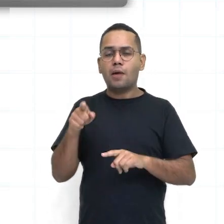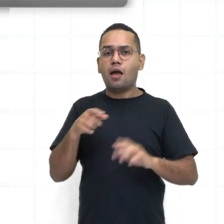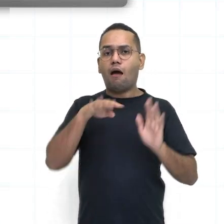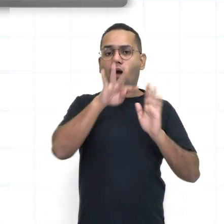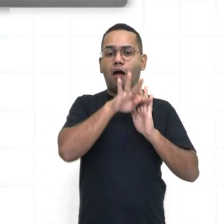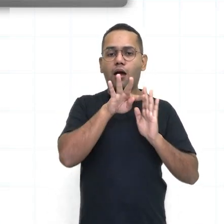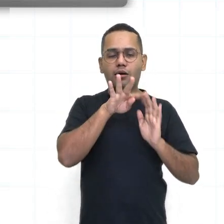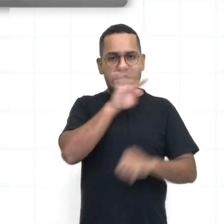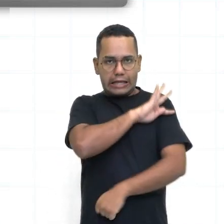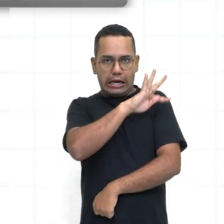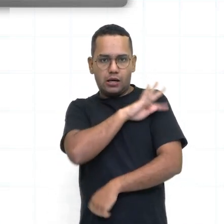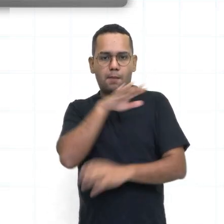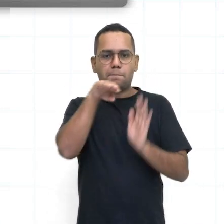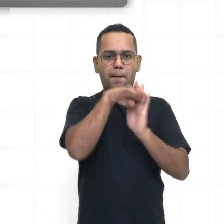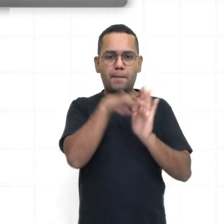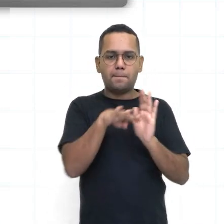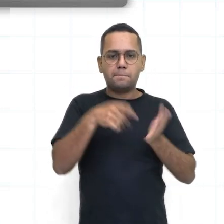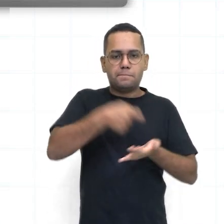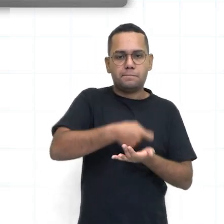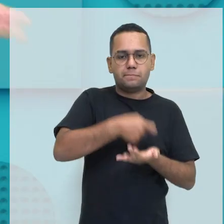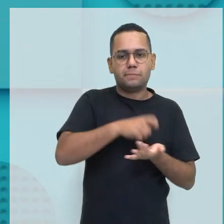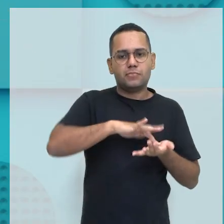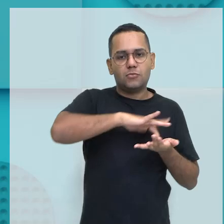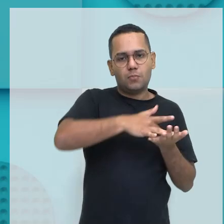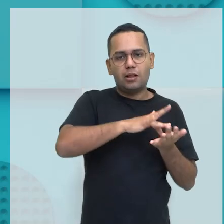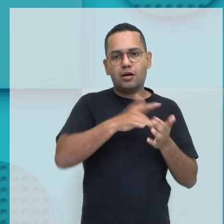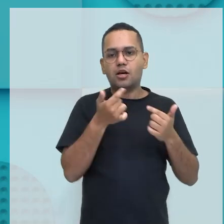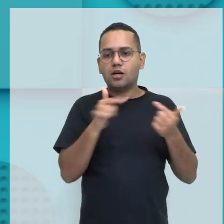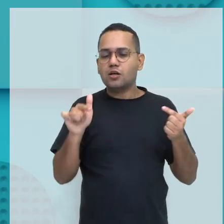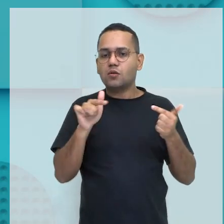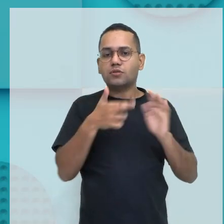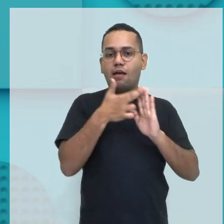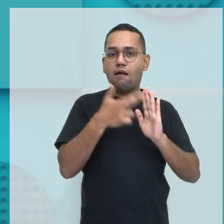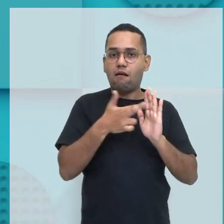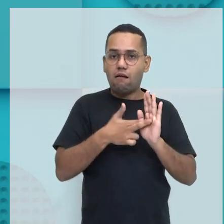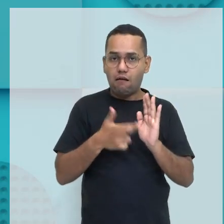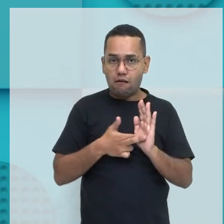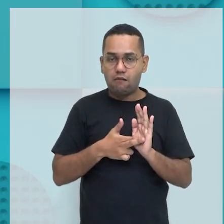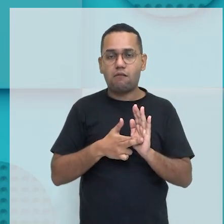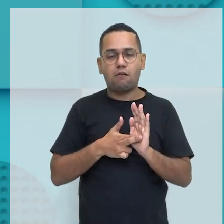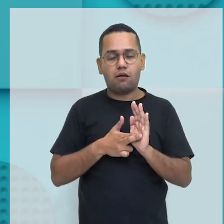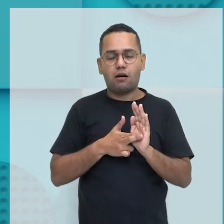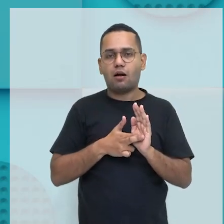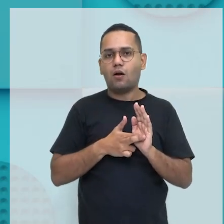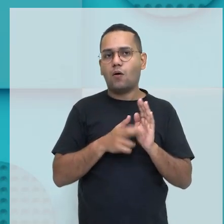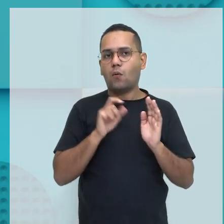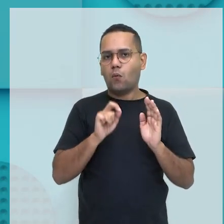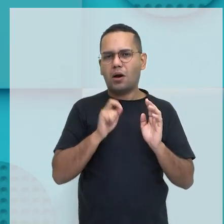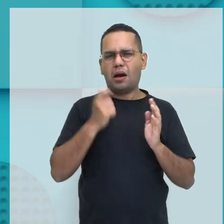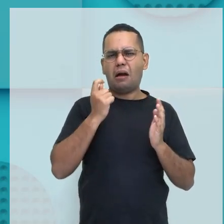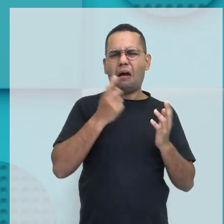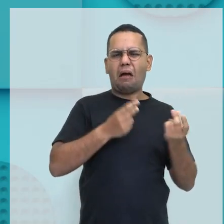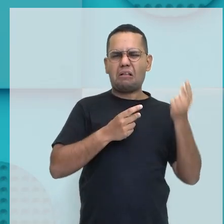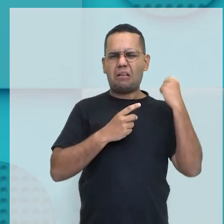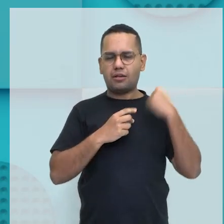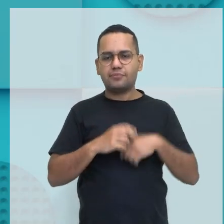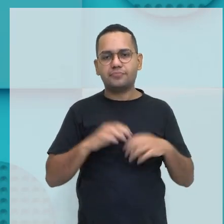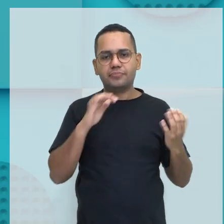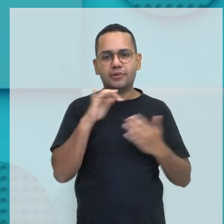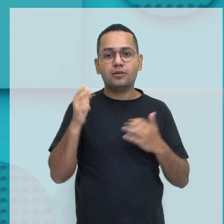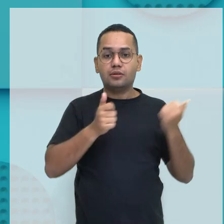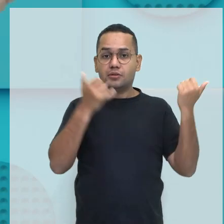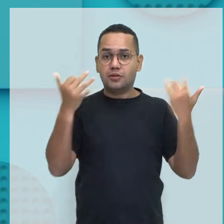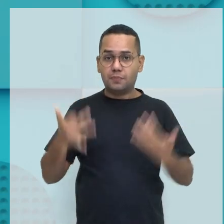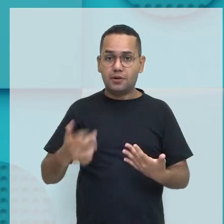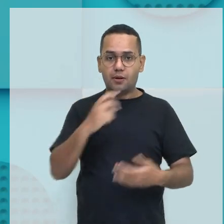formas assimétricas e não convencionais. Ok? Então, nós falamos desses movimentos da pop art, como